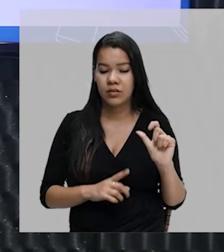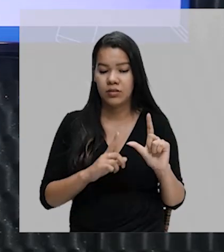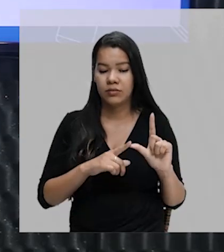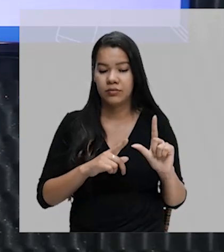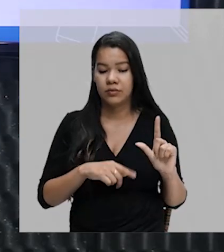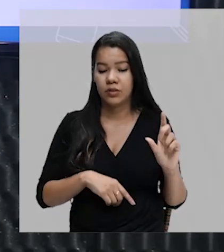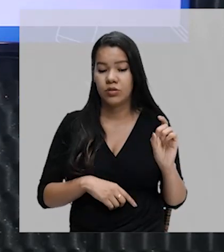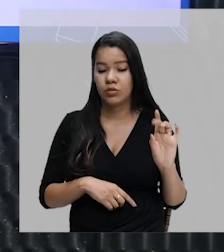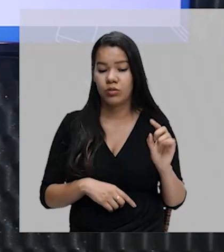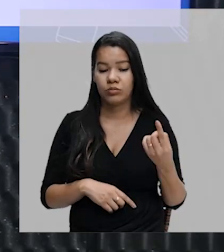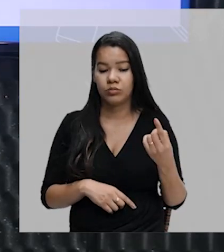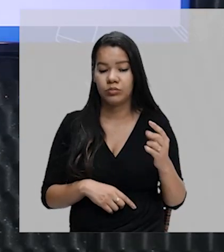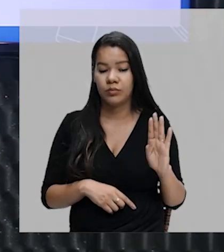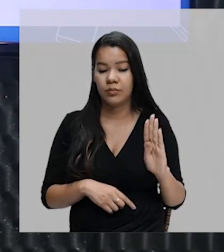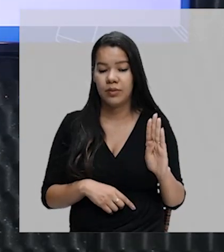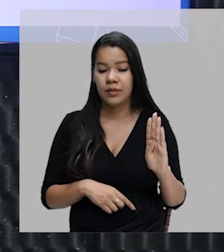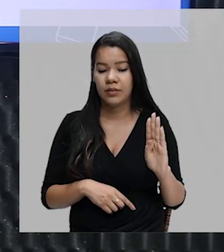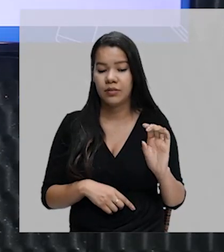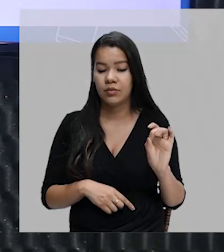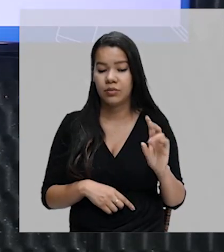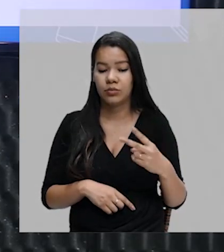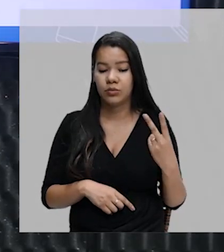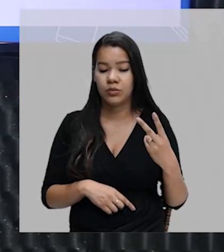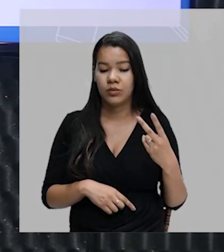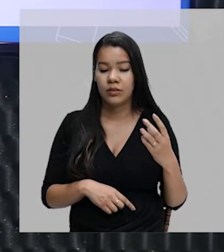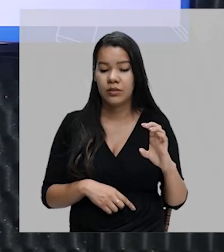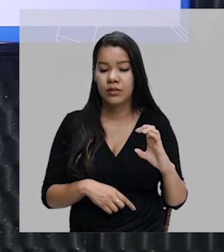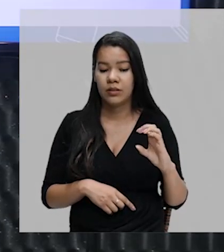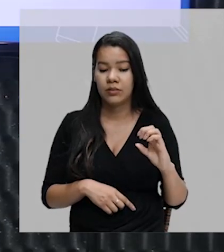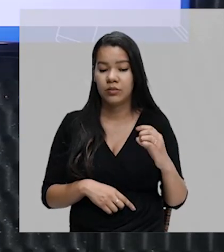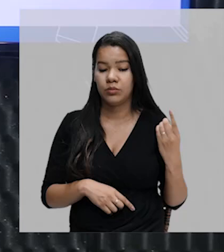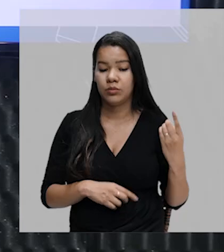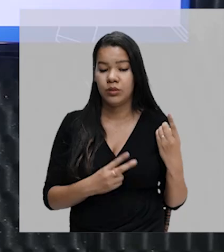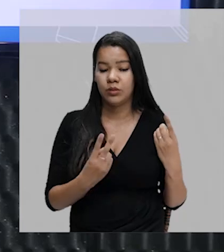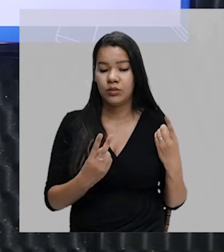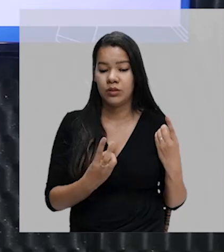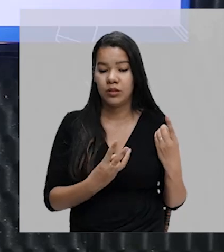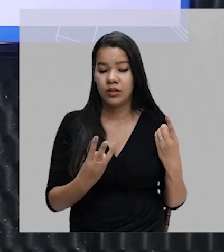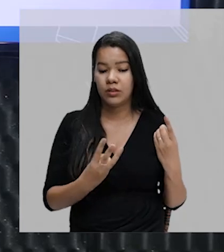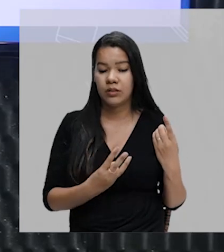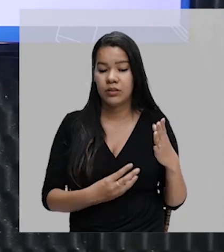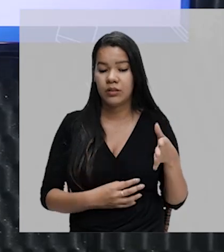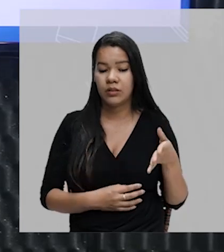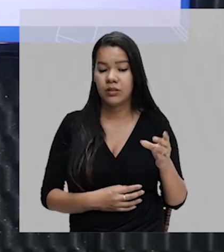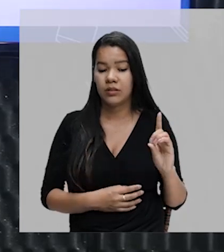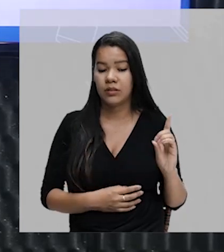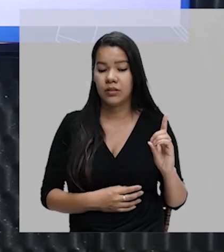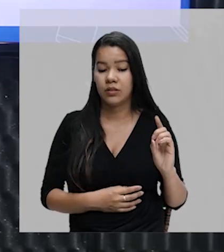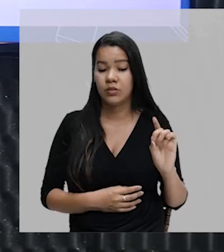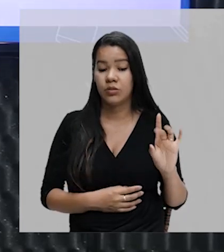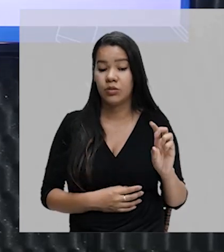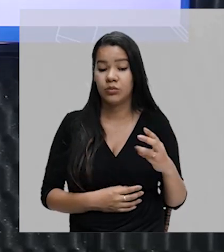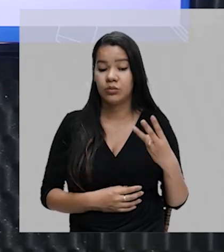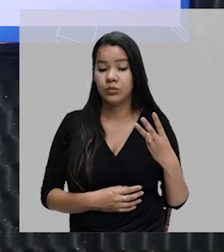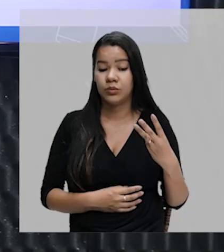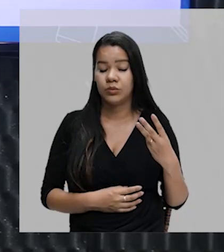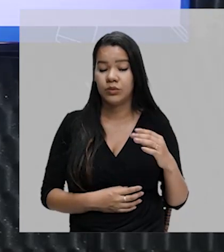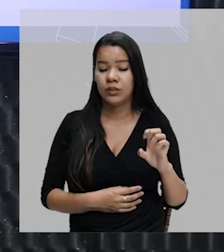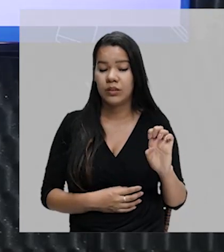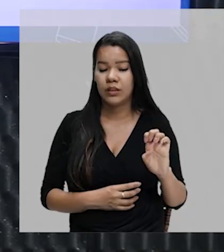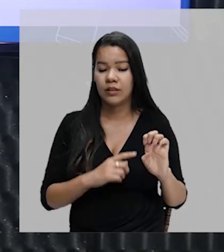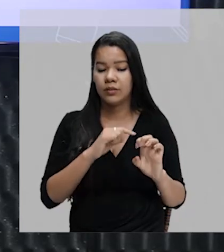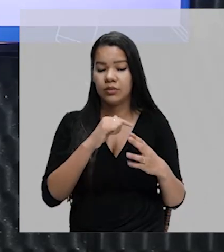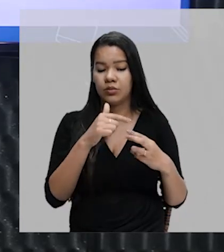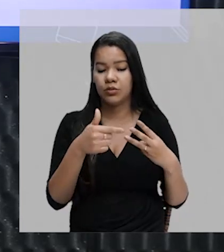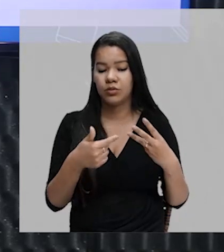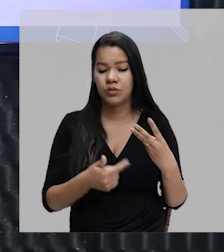B, somente dois. Letra B, um e três. Letra D, né? Somente três. E letra E, né? Os três